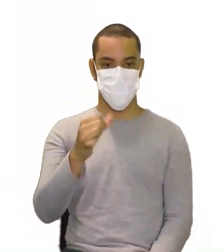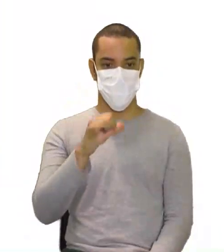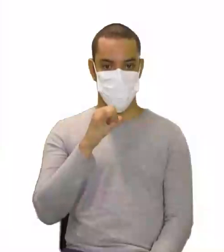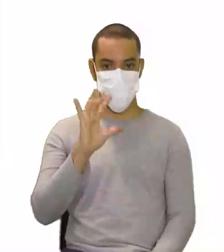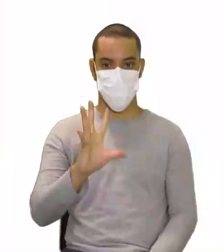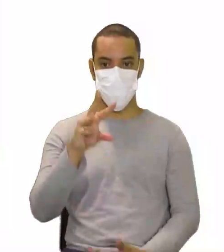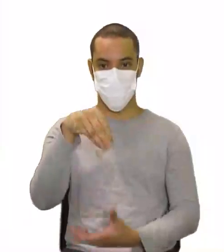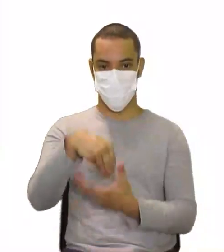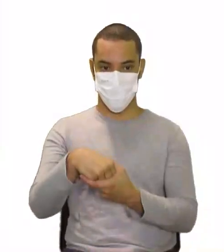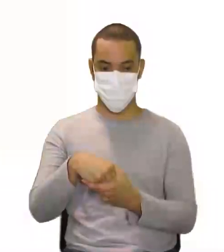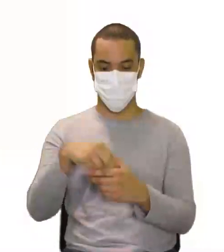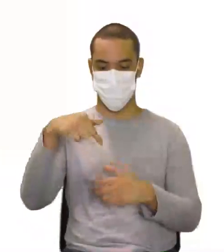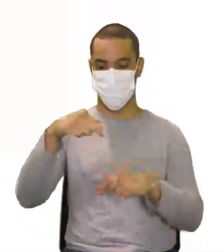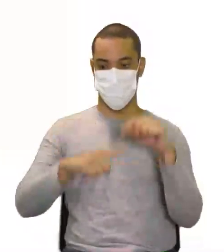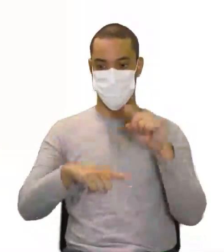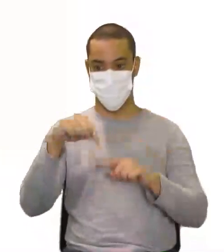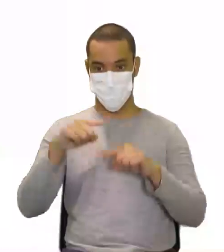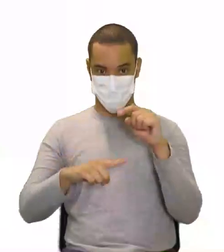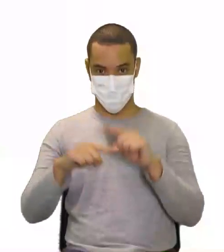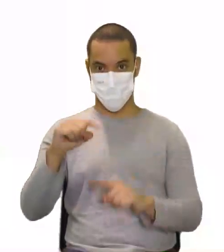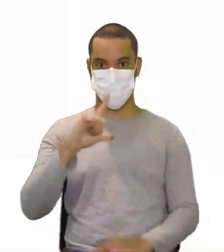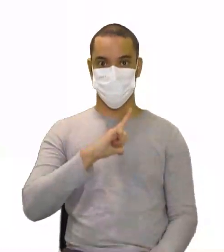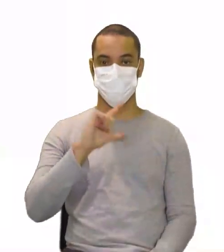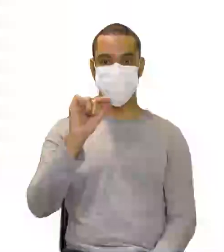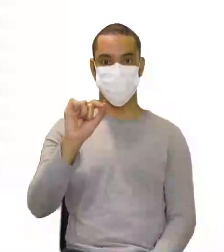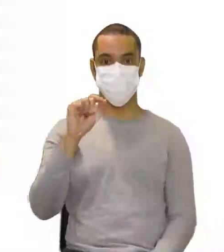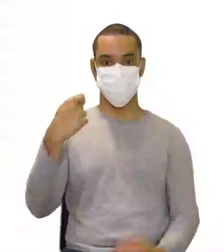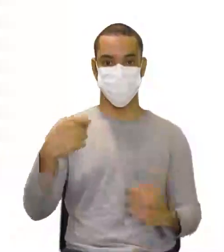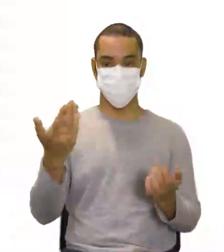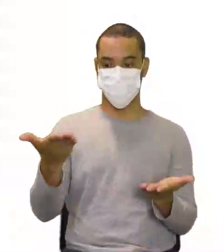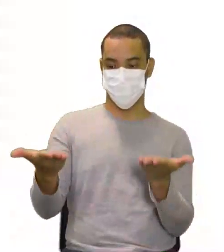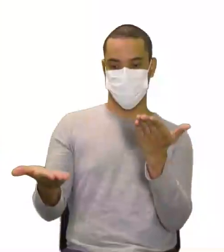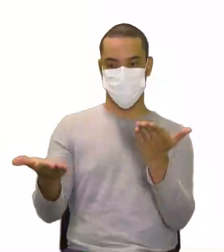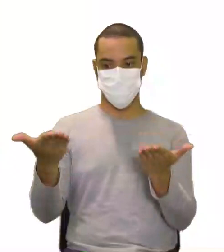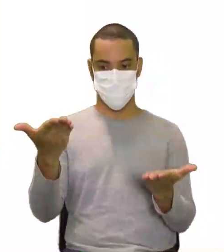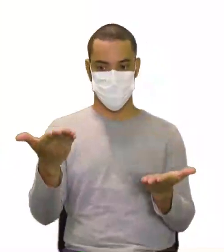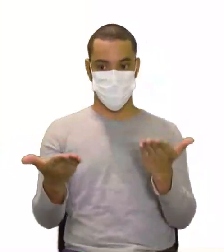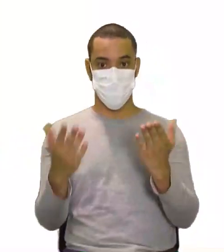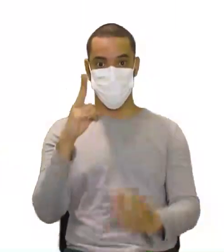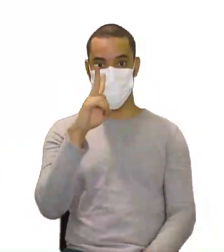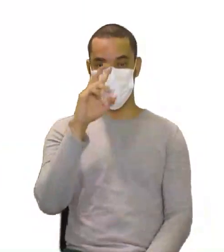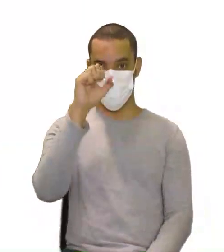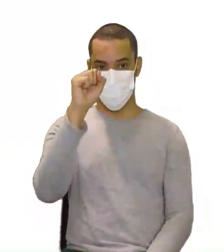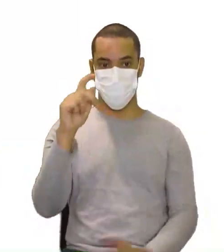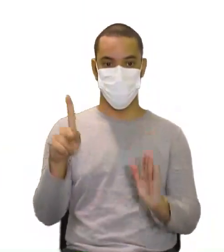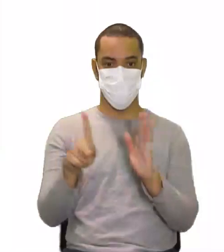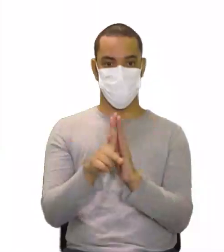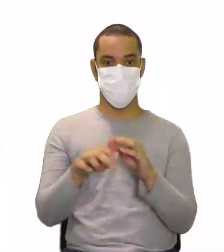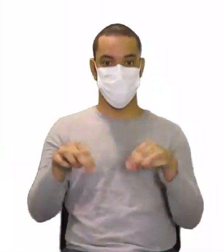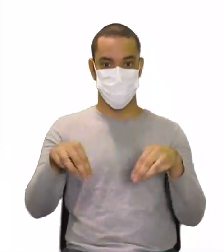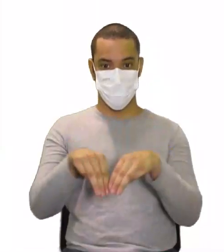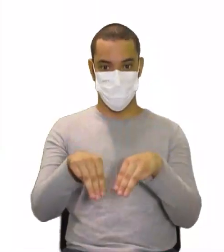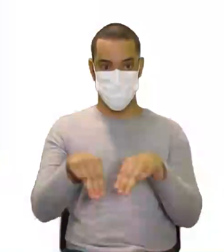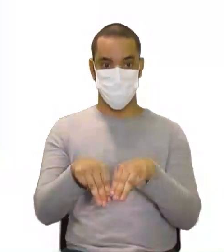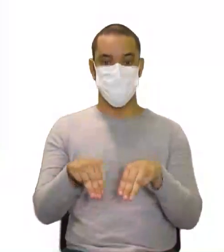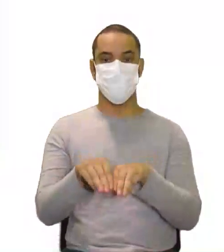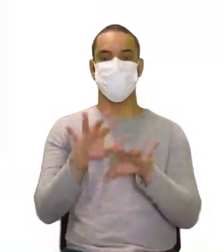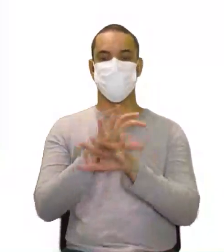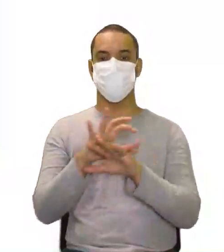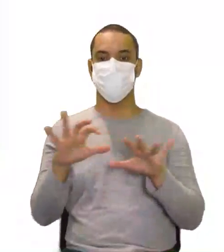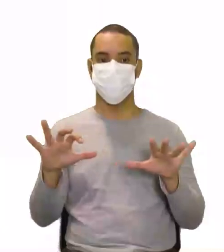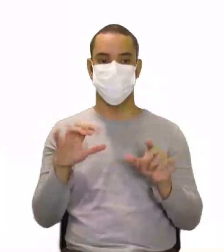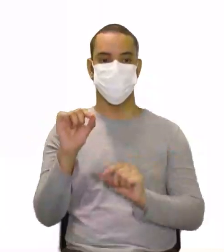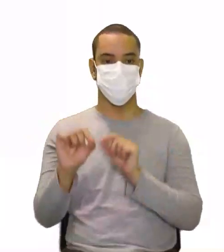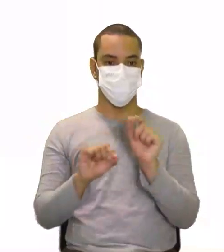sobre os portadores de carga, que tendem a equilibrar a força magnética. Dessa maneira, no equilíbrio,